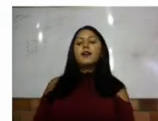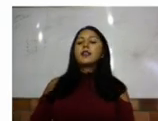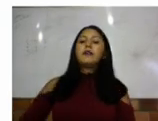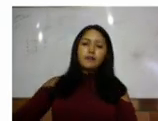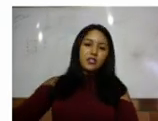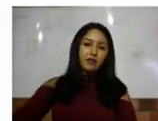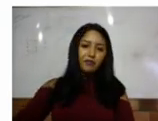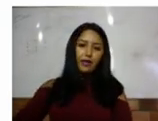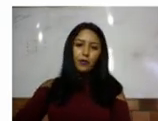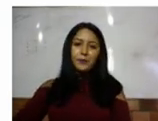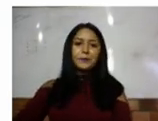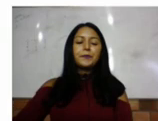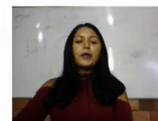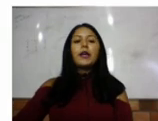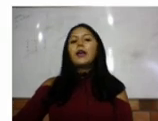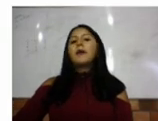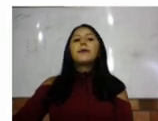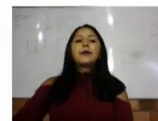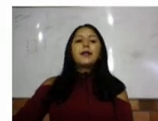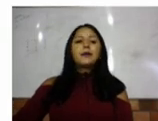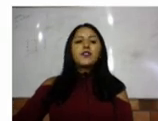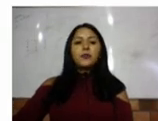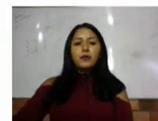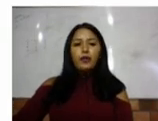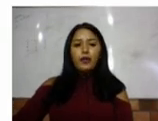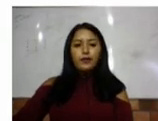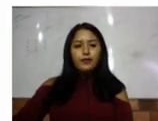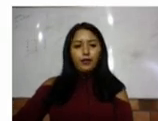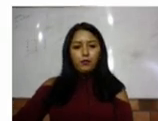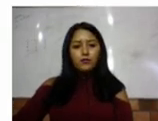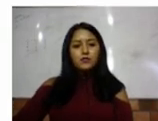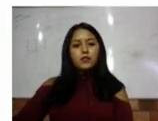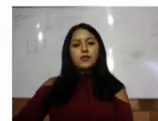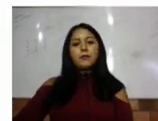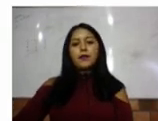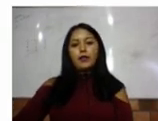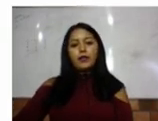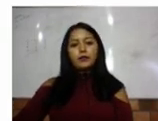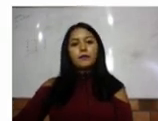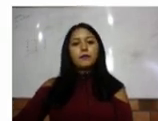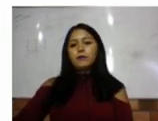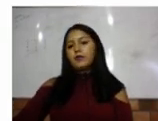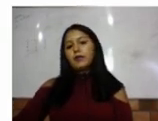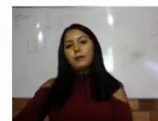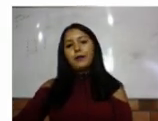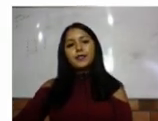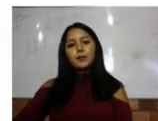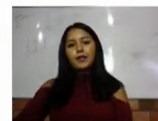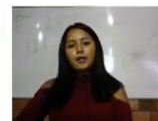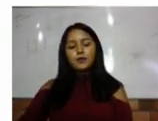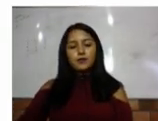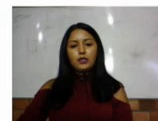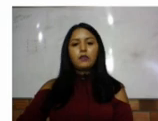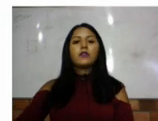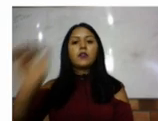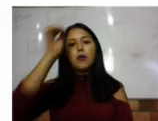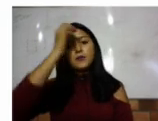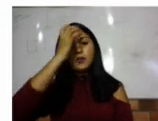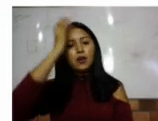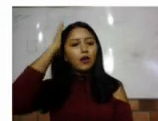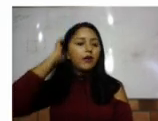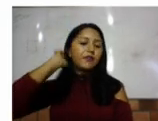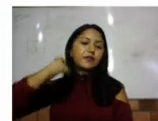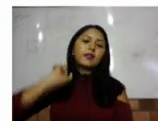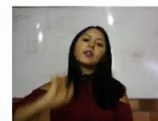devo seguir nós que a gente vai ver agora primeiramente você tem um link que vocês também tá bem explicado